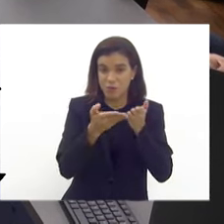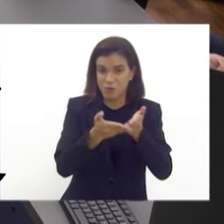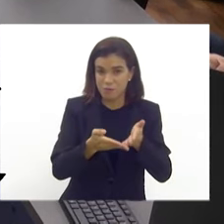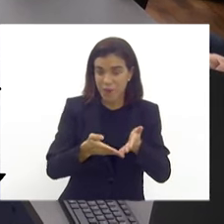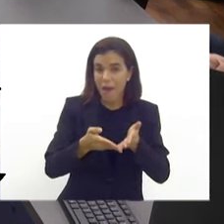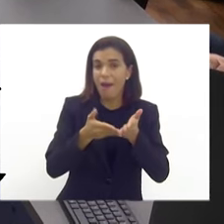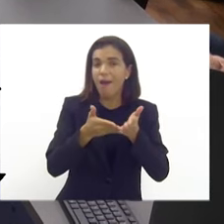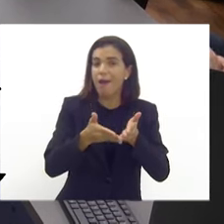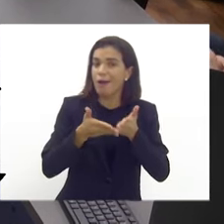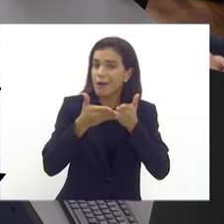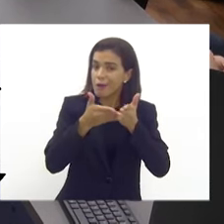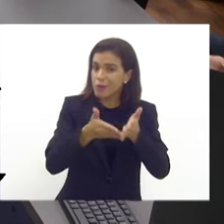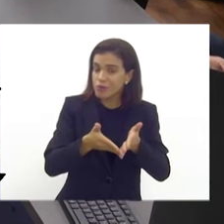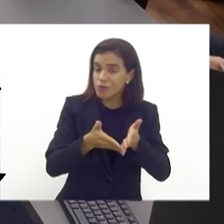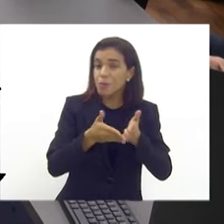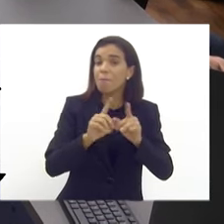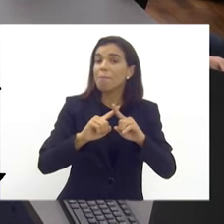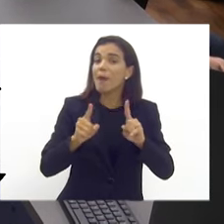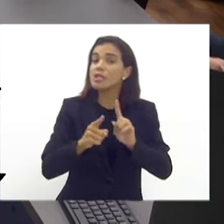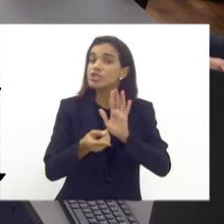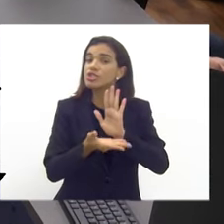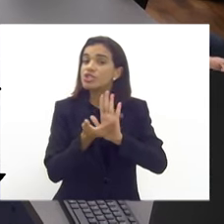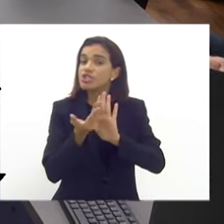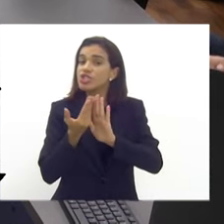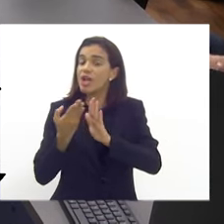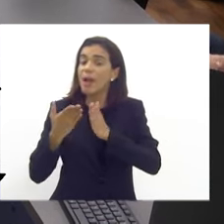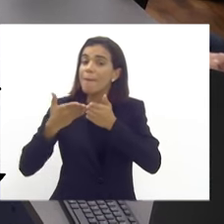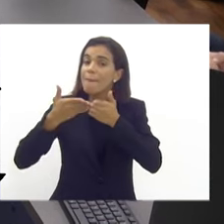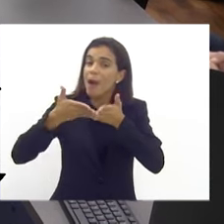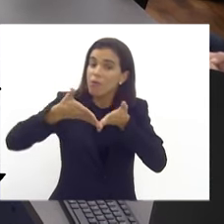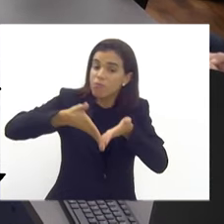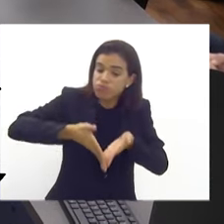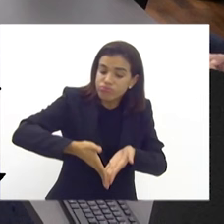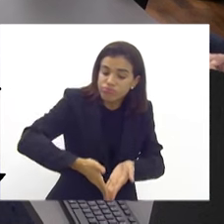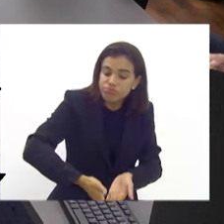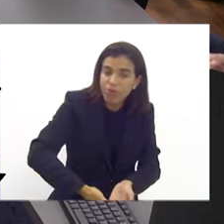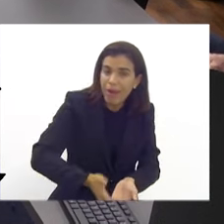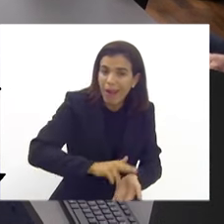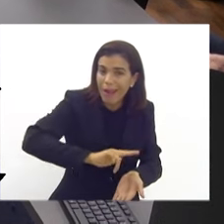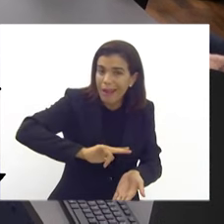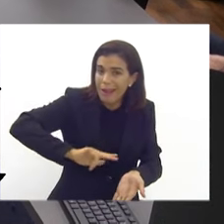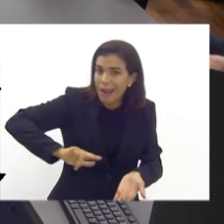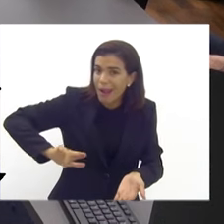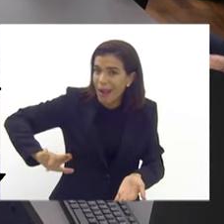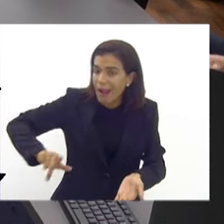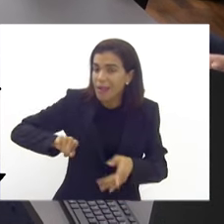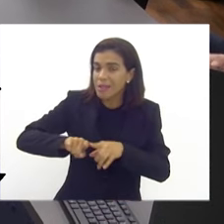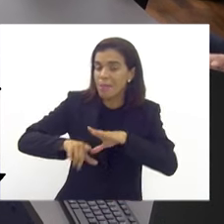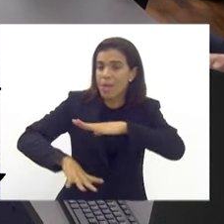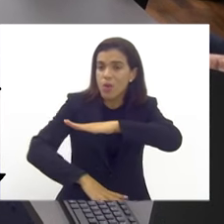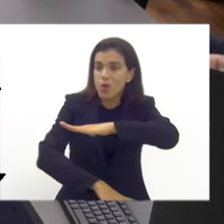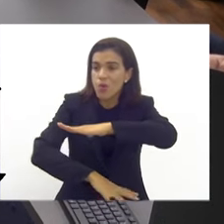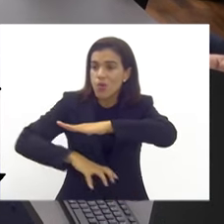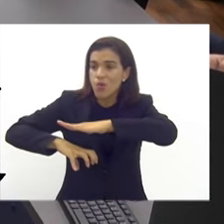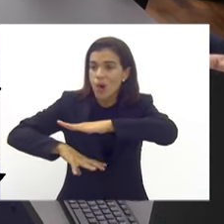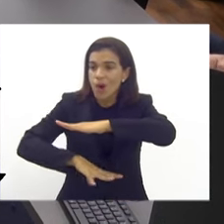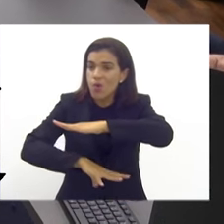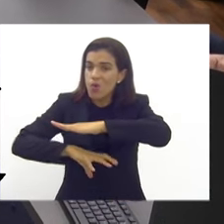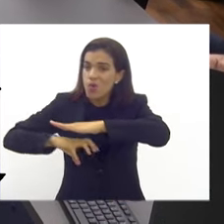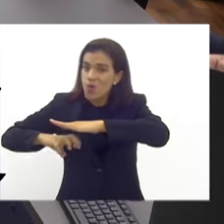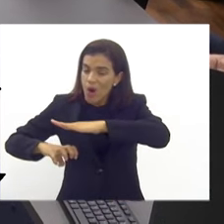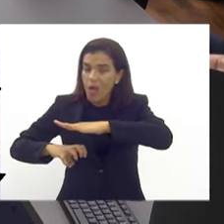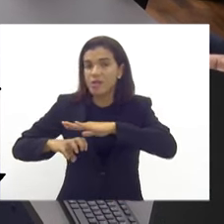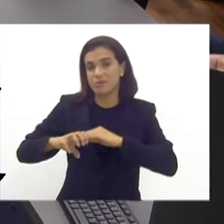contrapartida retirar as outras embarcações que estavam fundeadas e a contraparte também fazer a dragagem do canal são lorenso é então deputado mas eu não